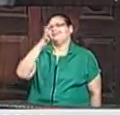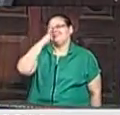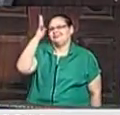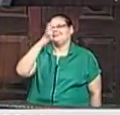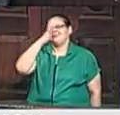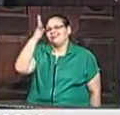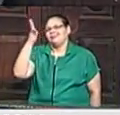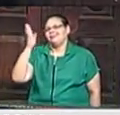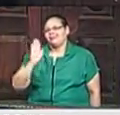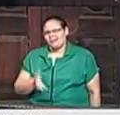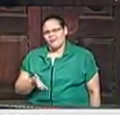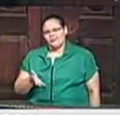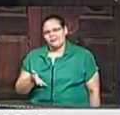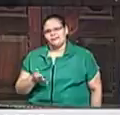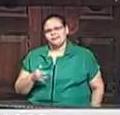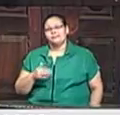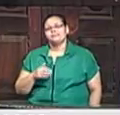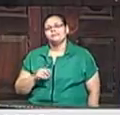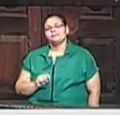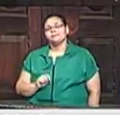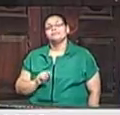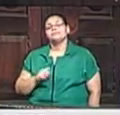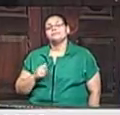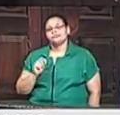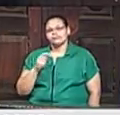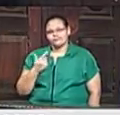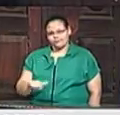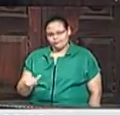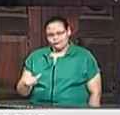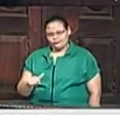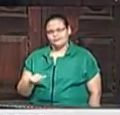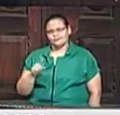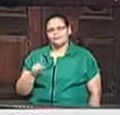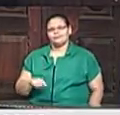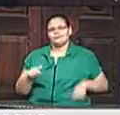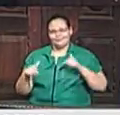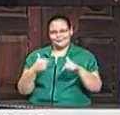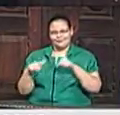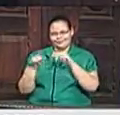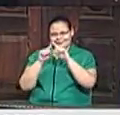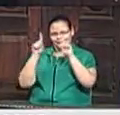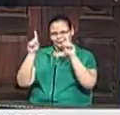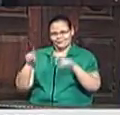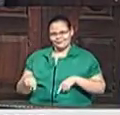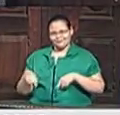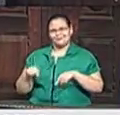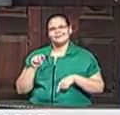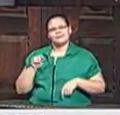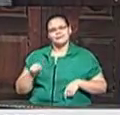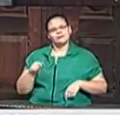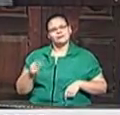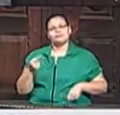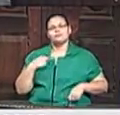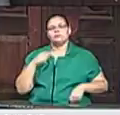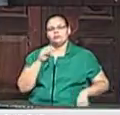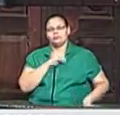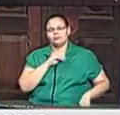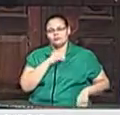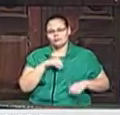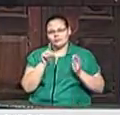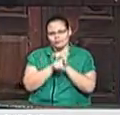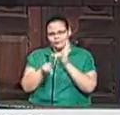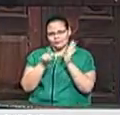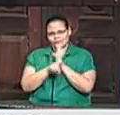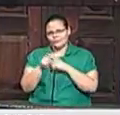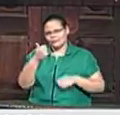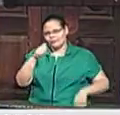absurdo. E mais, o servidor público passou a contribuir com